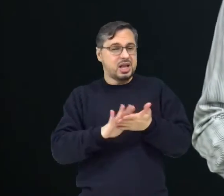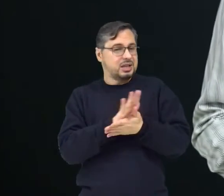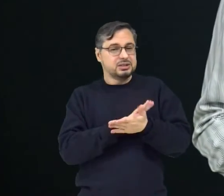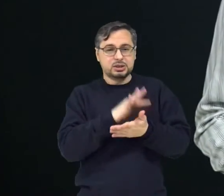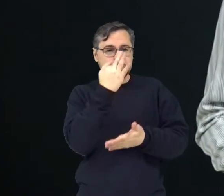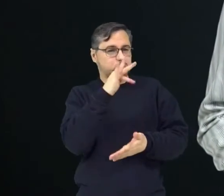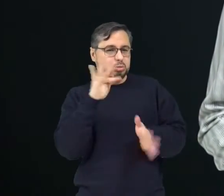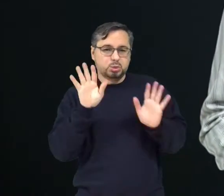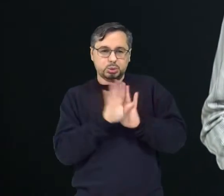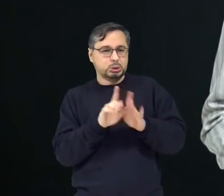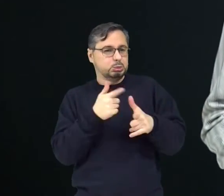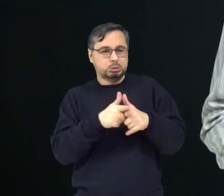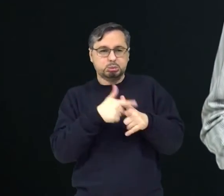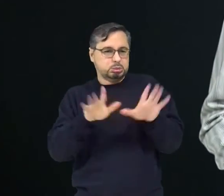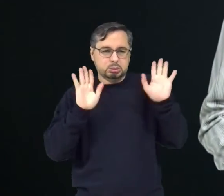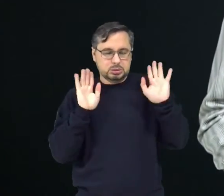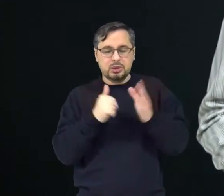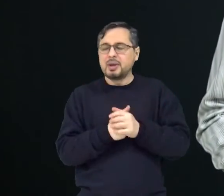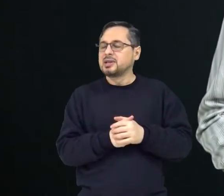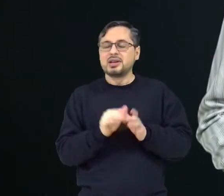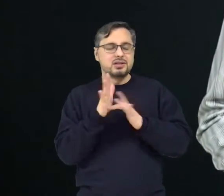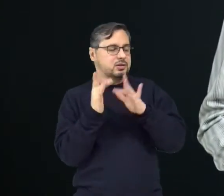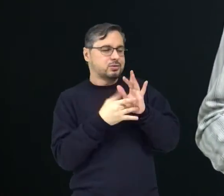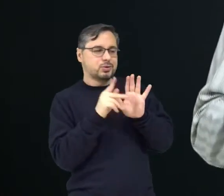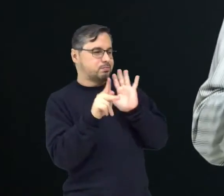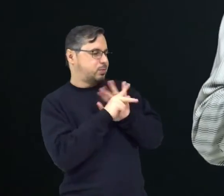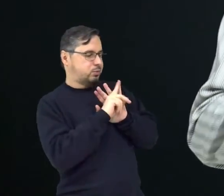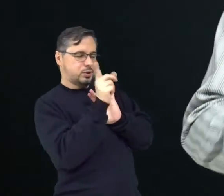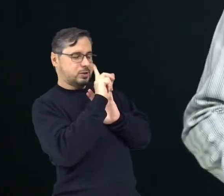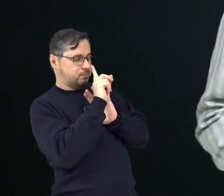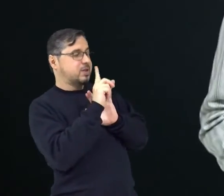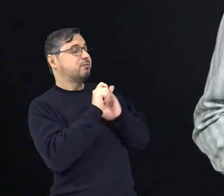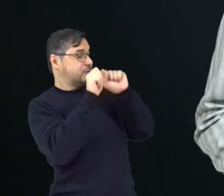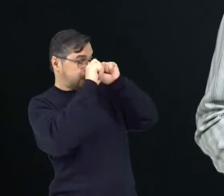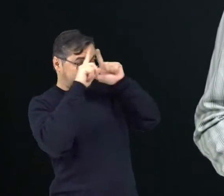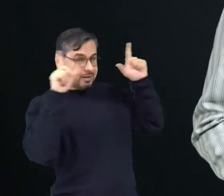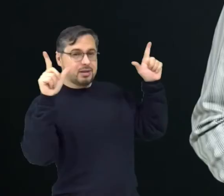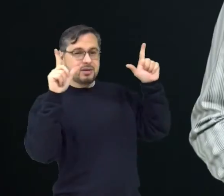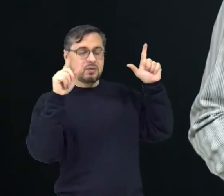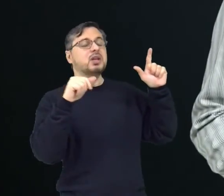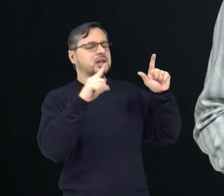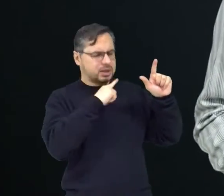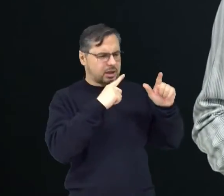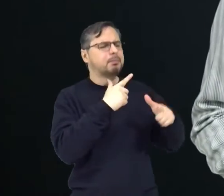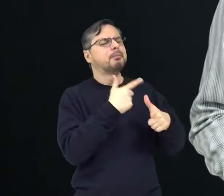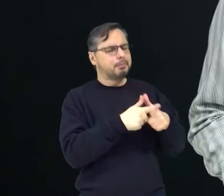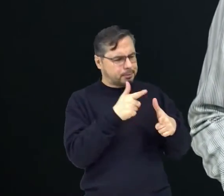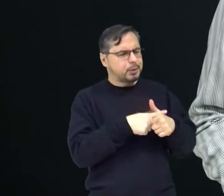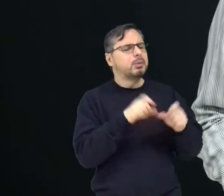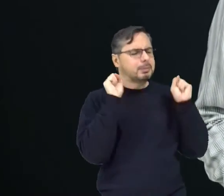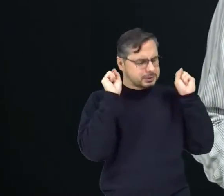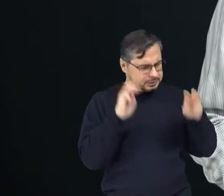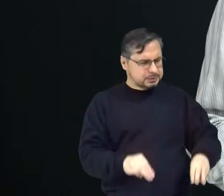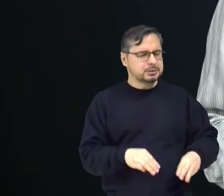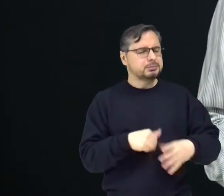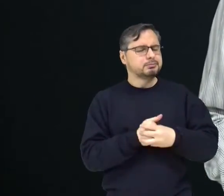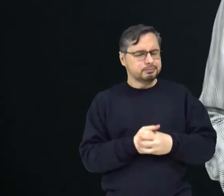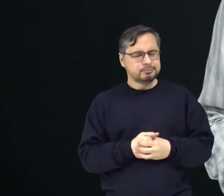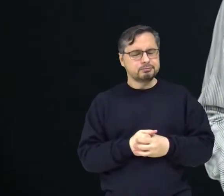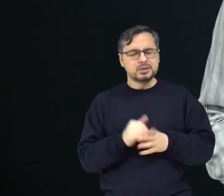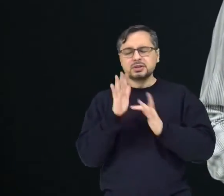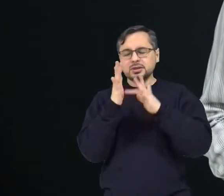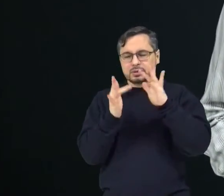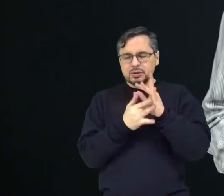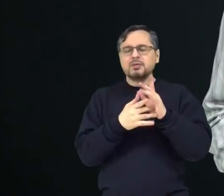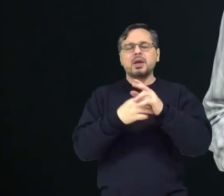contrárias. Jesus assim não fez. Ele foi claro, ele foi natural em relação à dinâmica